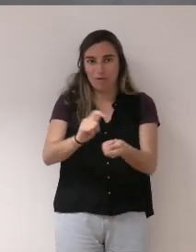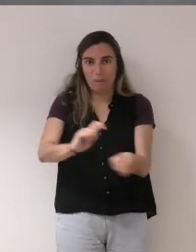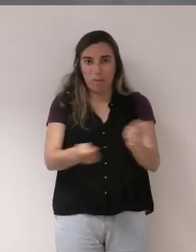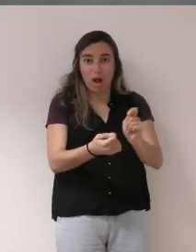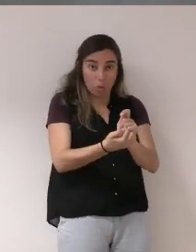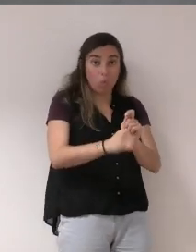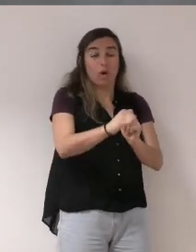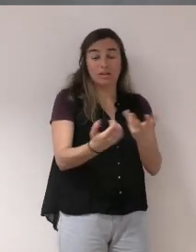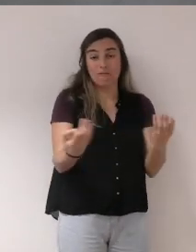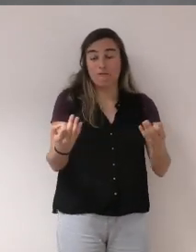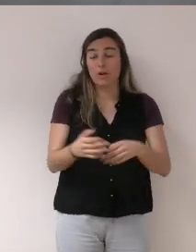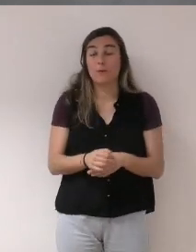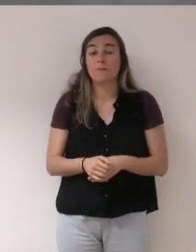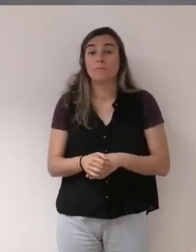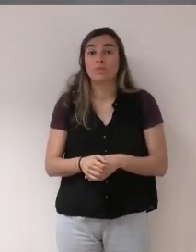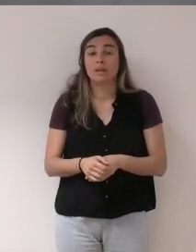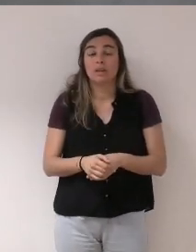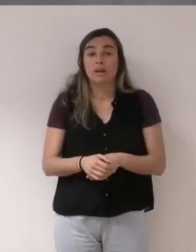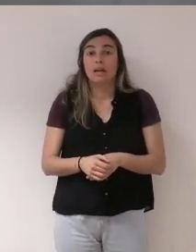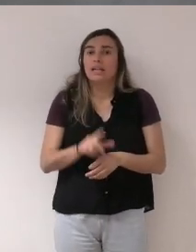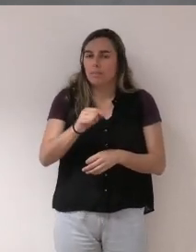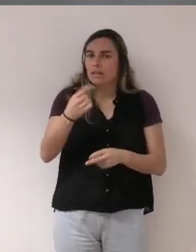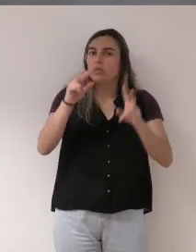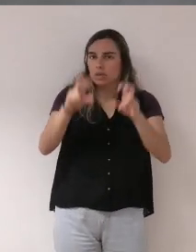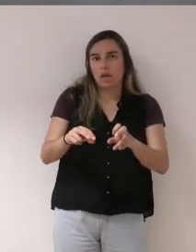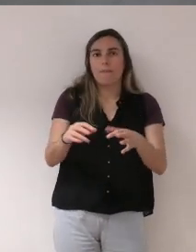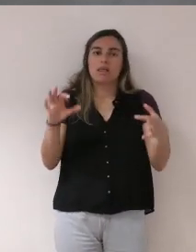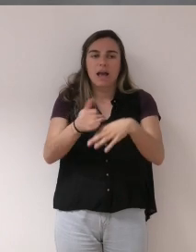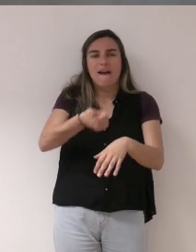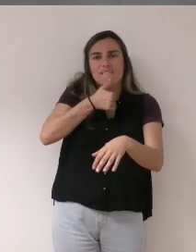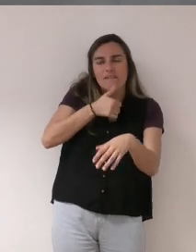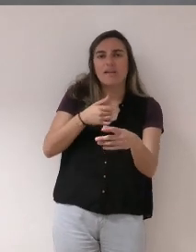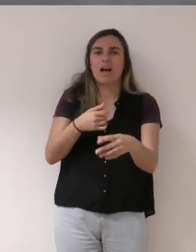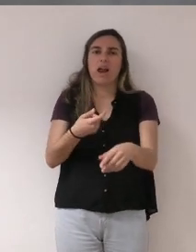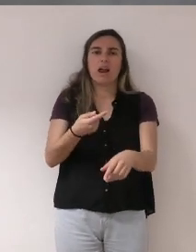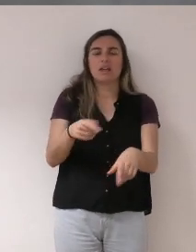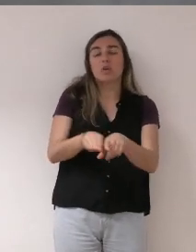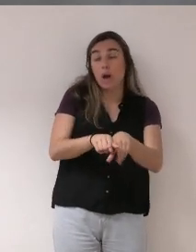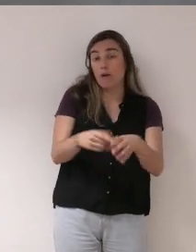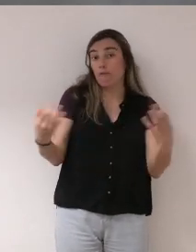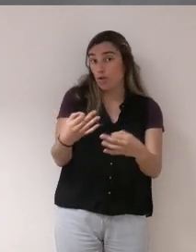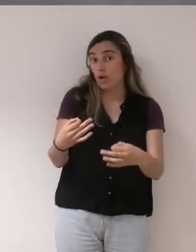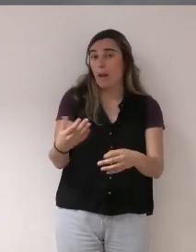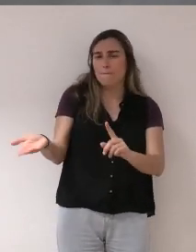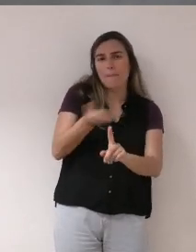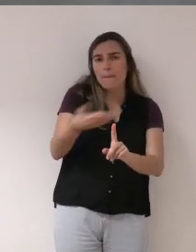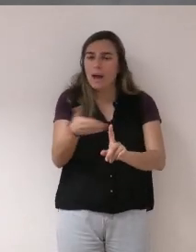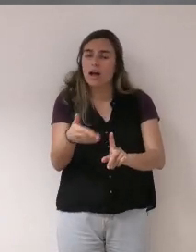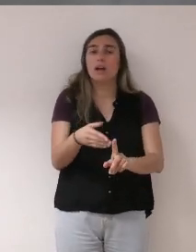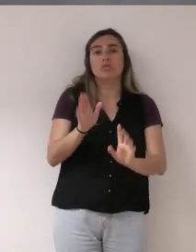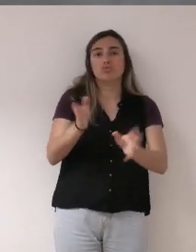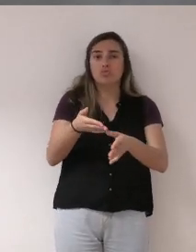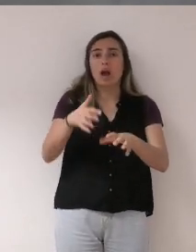Lídia há bocado me falava antes de começarmos esta conversa, o tema da violência, não é? Que até já o levou a congressos para falar do